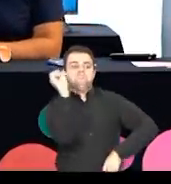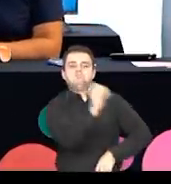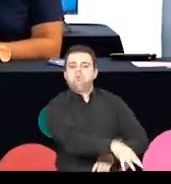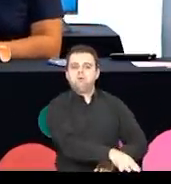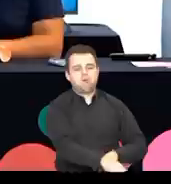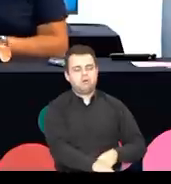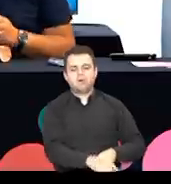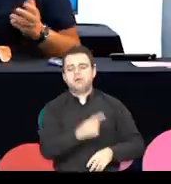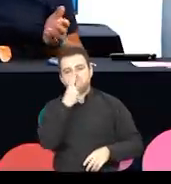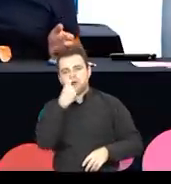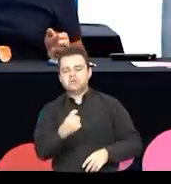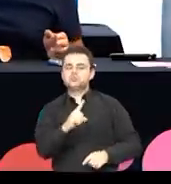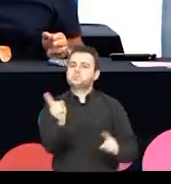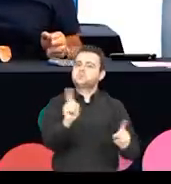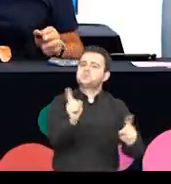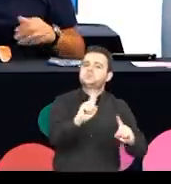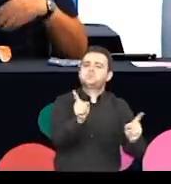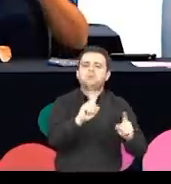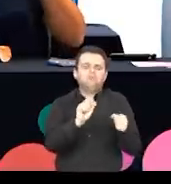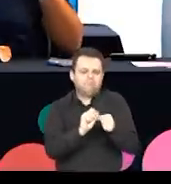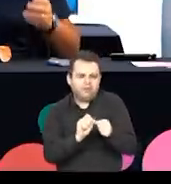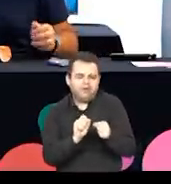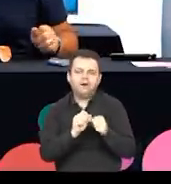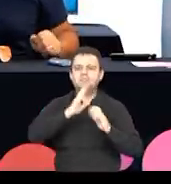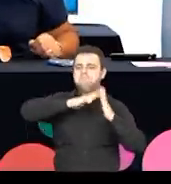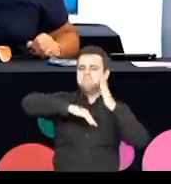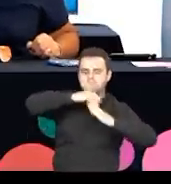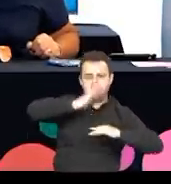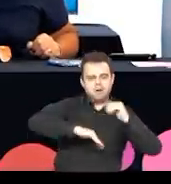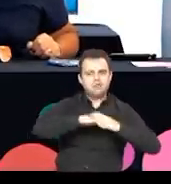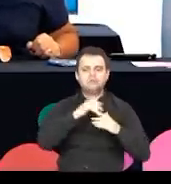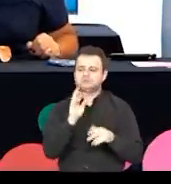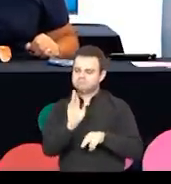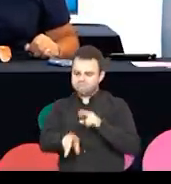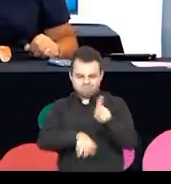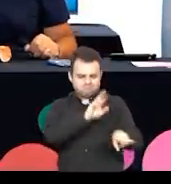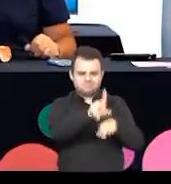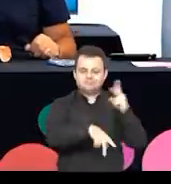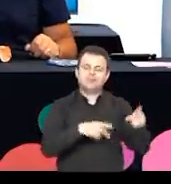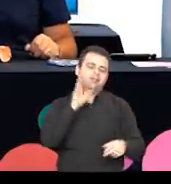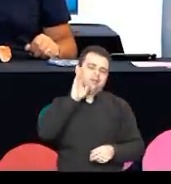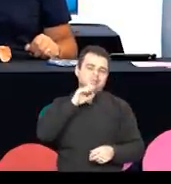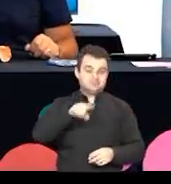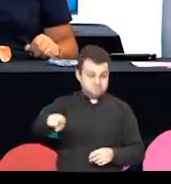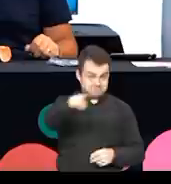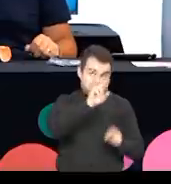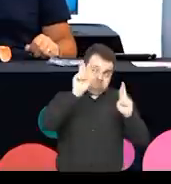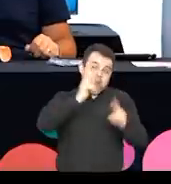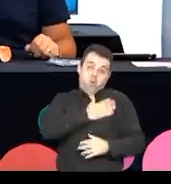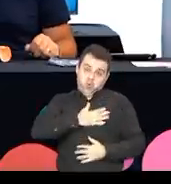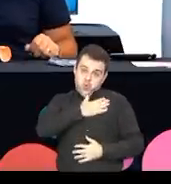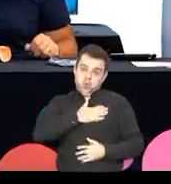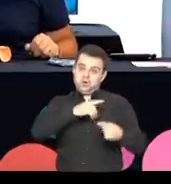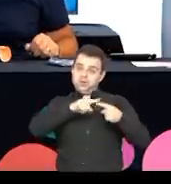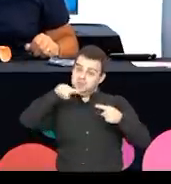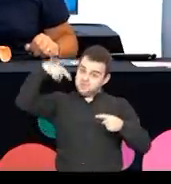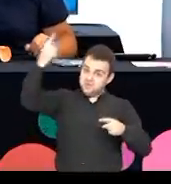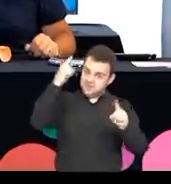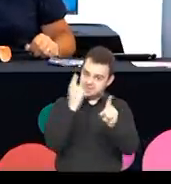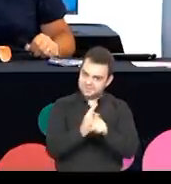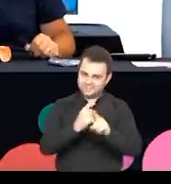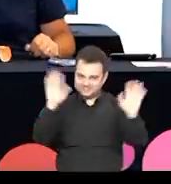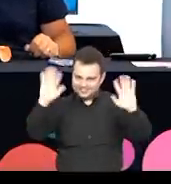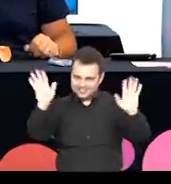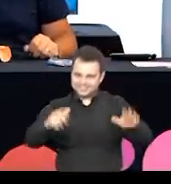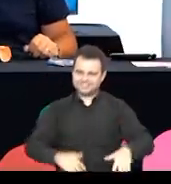viram brinquedos, que viram artes, que viram artesanatos muito legais. Espero que vocês tenham gostado, a gente se vê no próximo quadro. Até